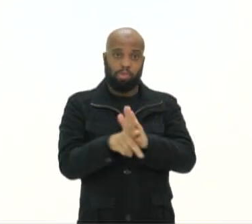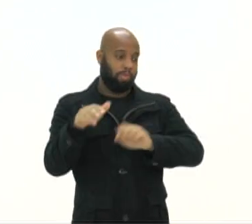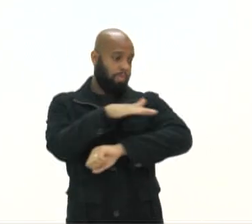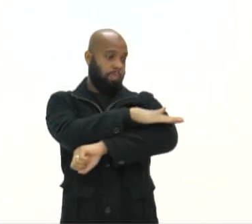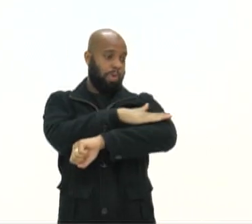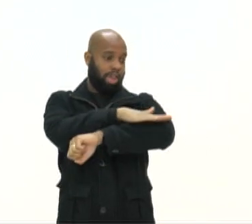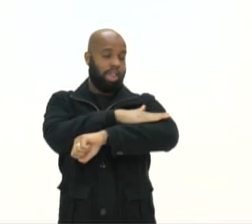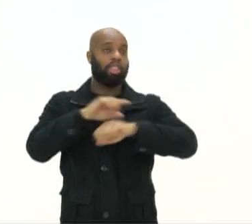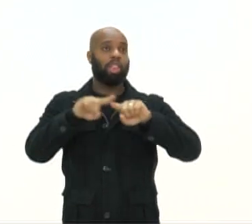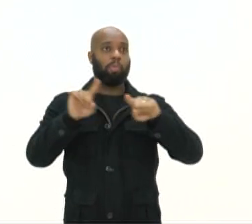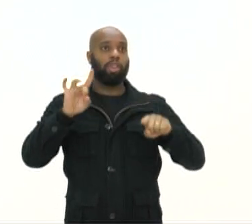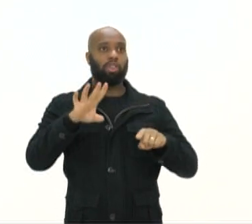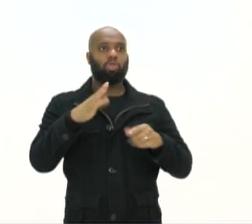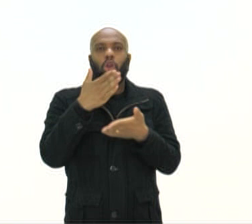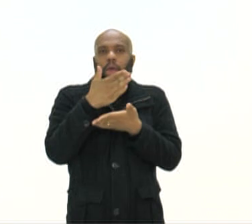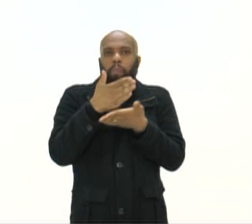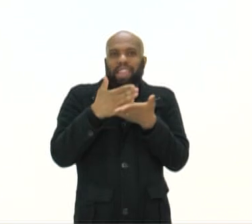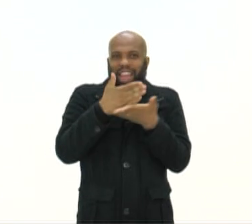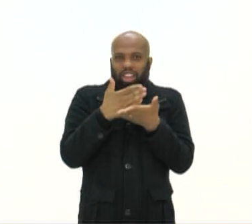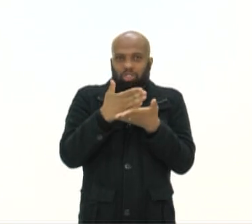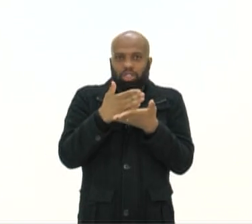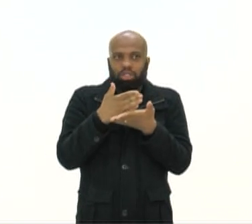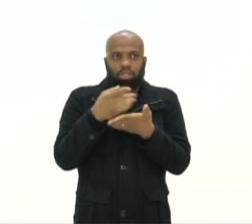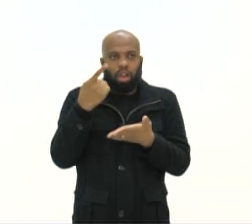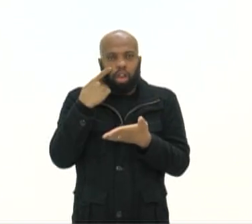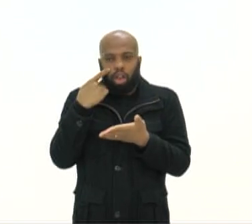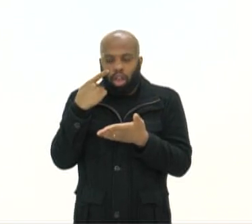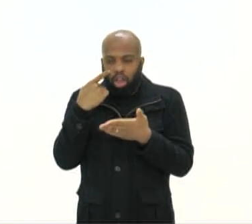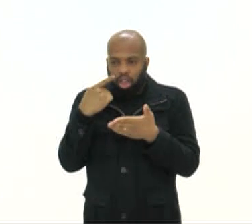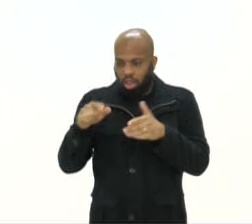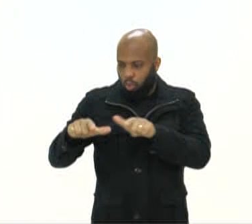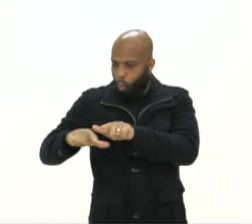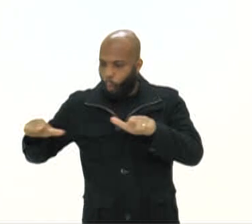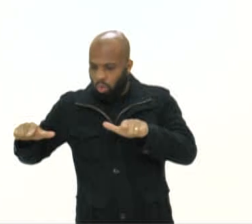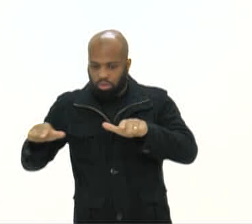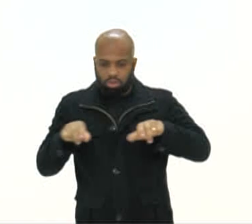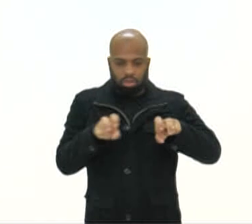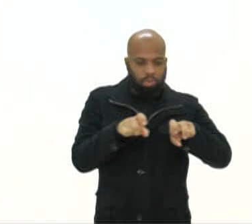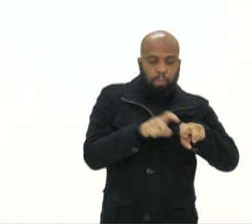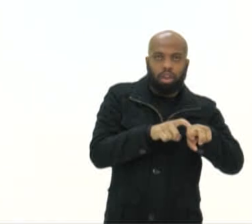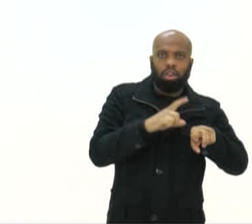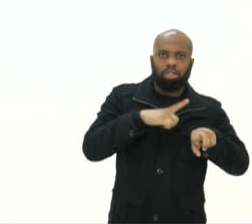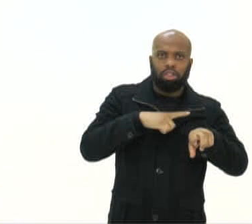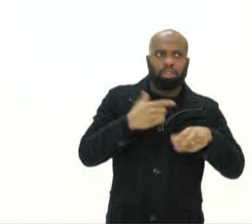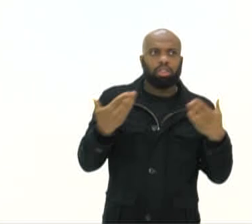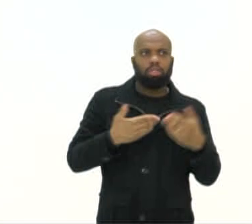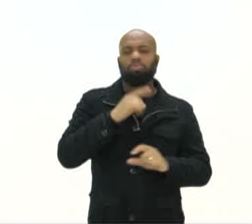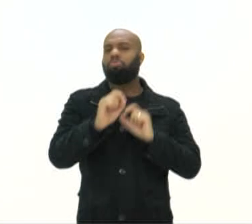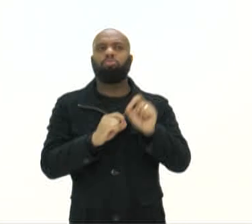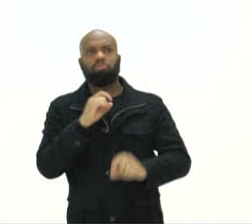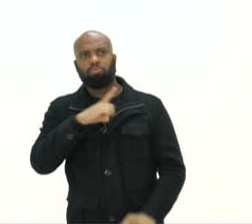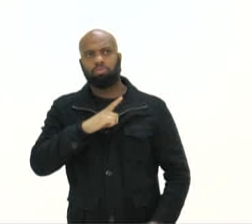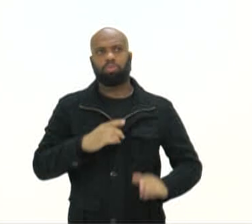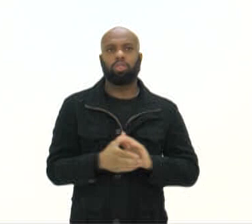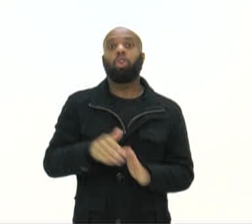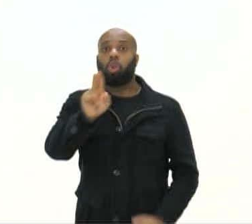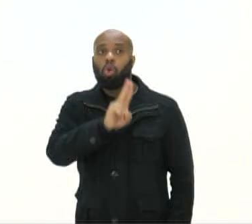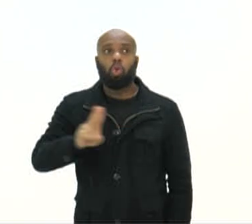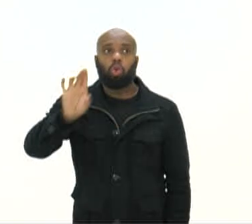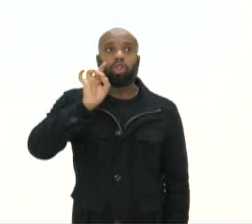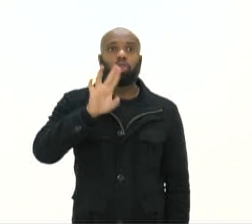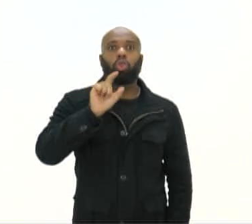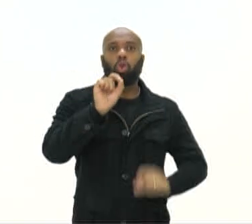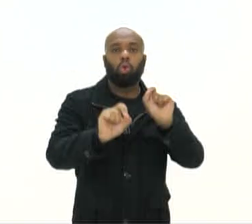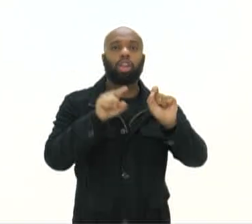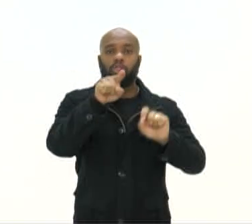praça, mas só tem a metade dele, né? A outra metade não está aqui. Use only what you need. Use somente o